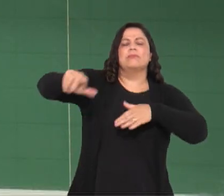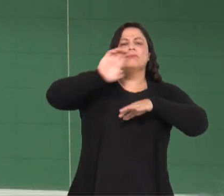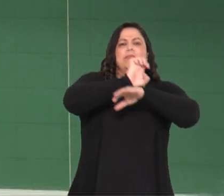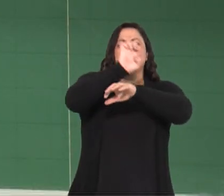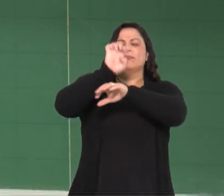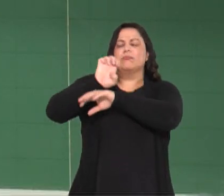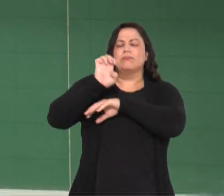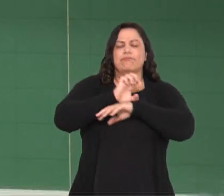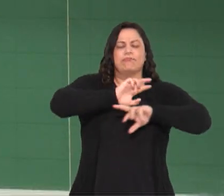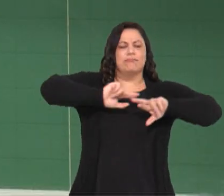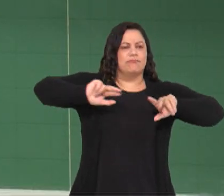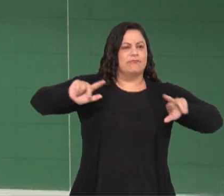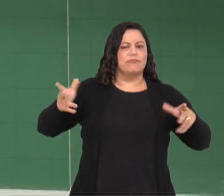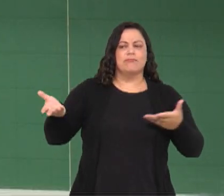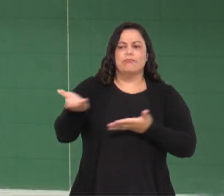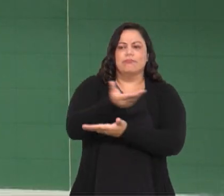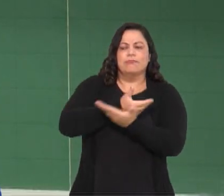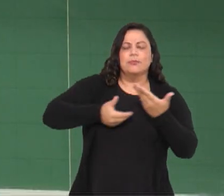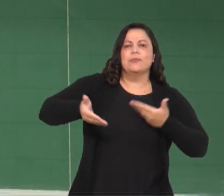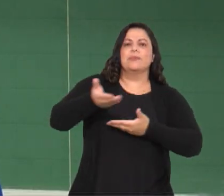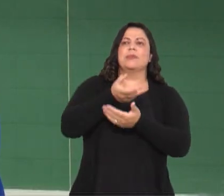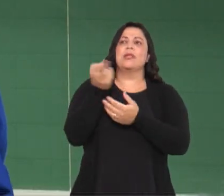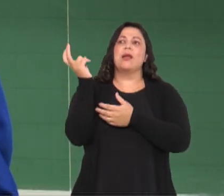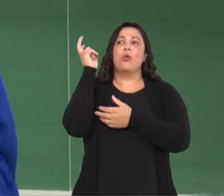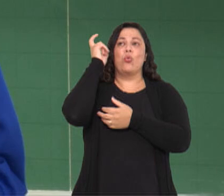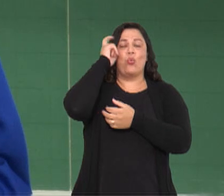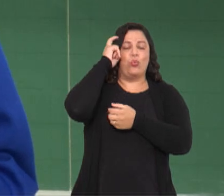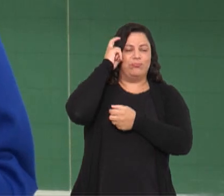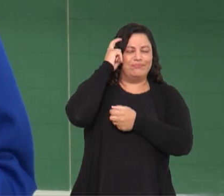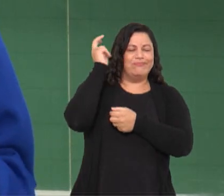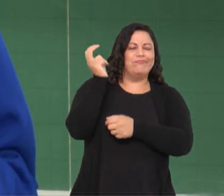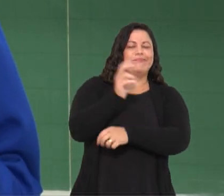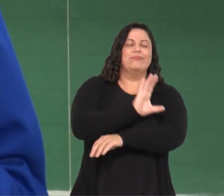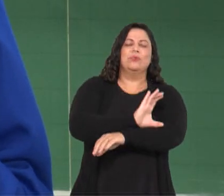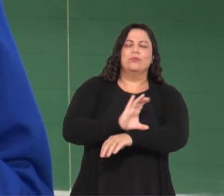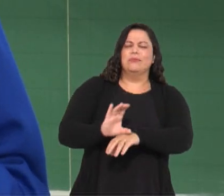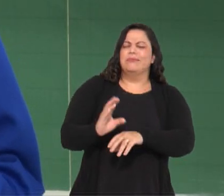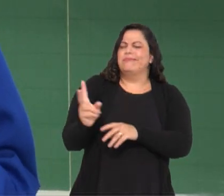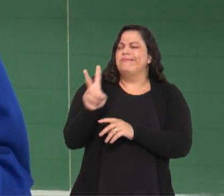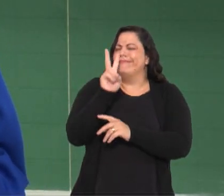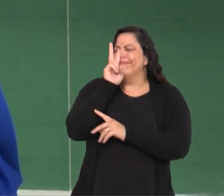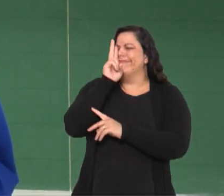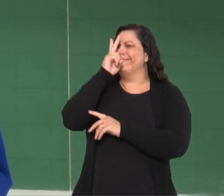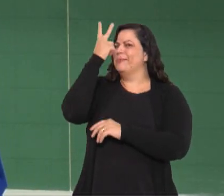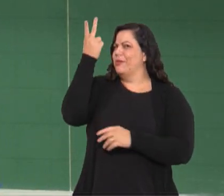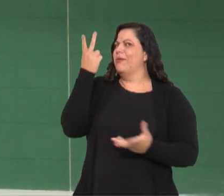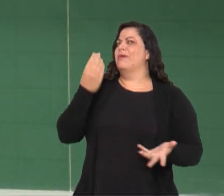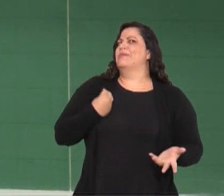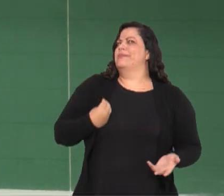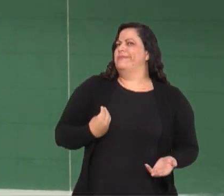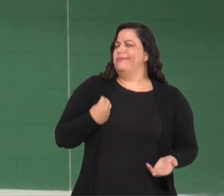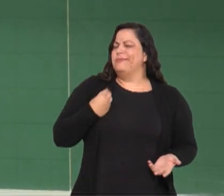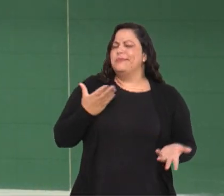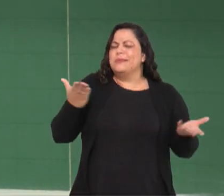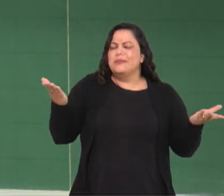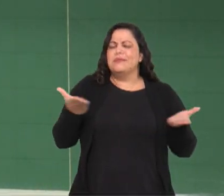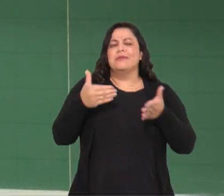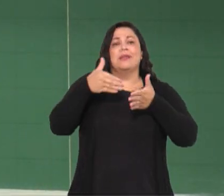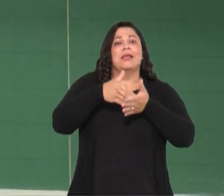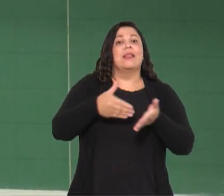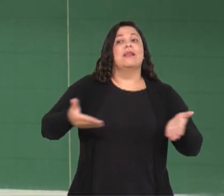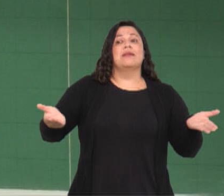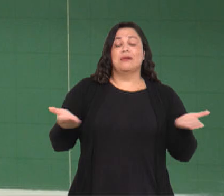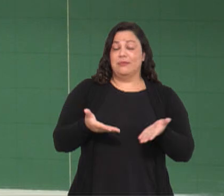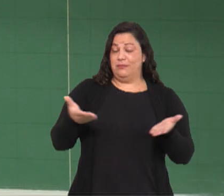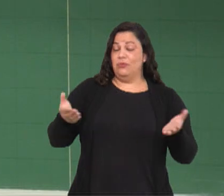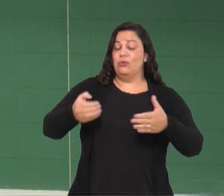para a cultura, né? Então nós temos aí a cultura do tropeiro muito forte, muito presente em algumas regiões do nosso estado do Paraná,